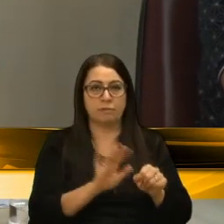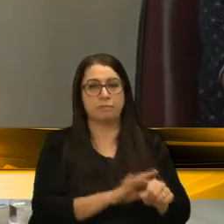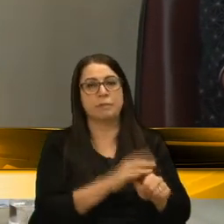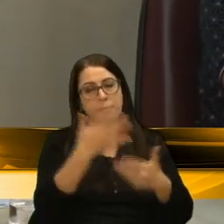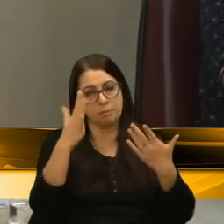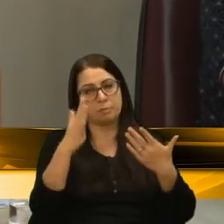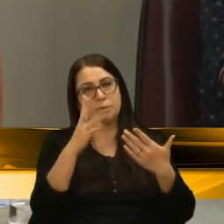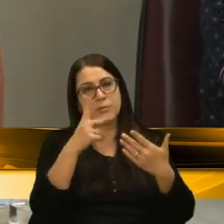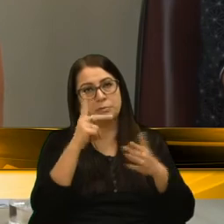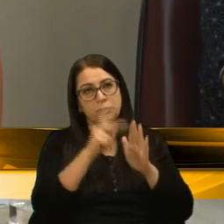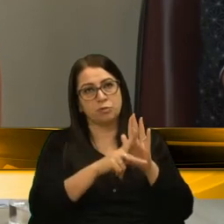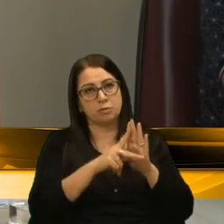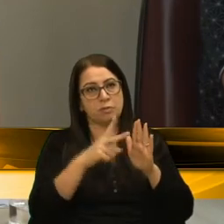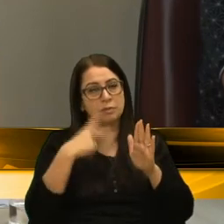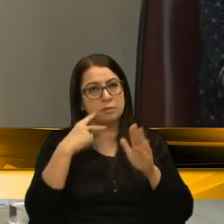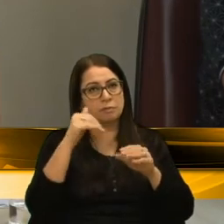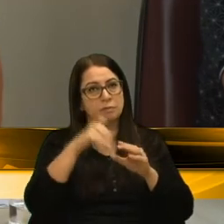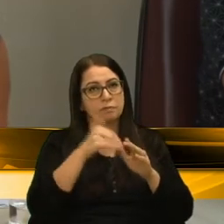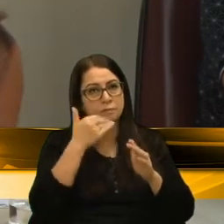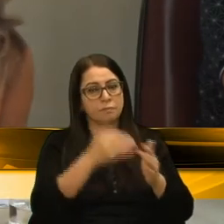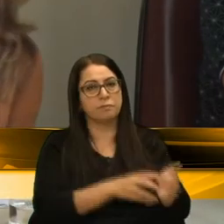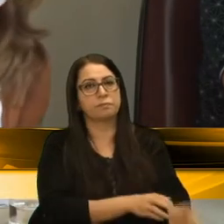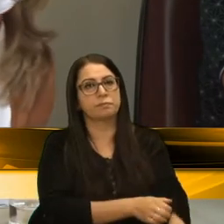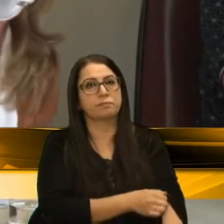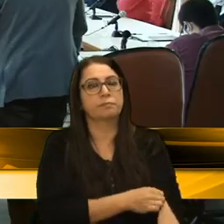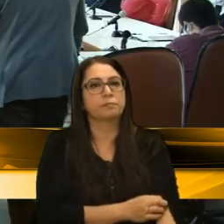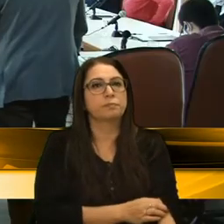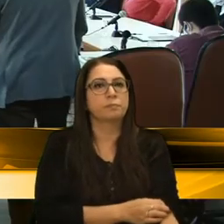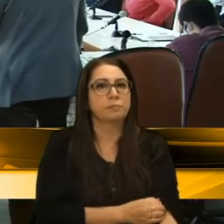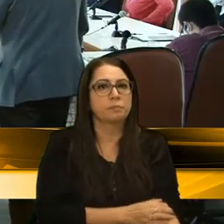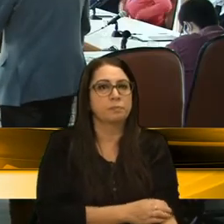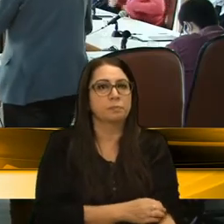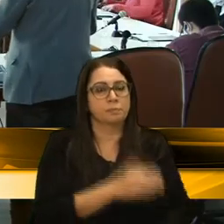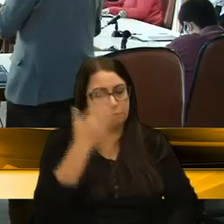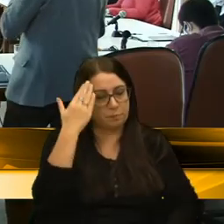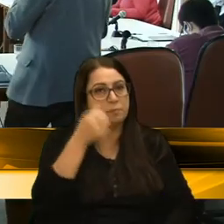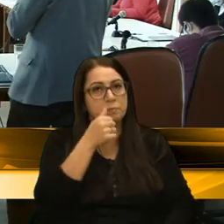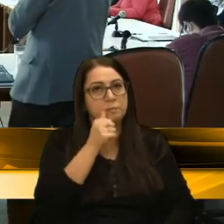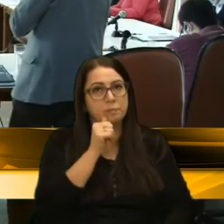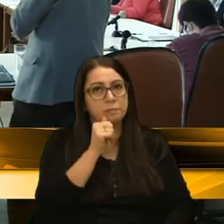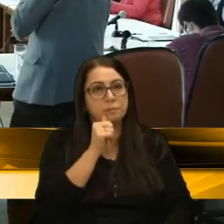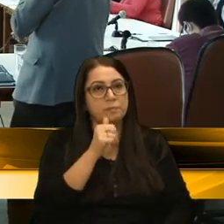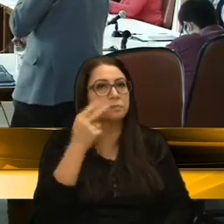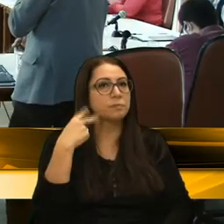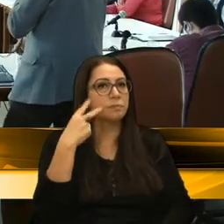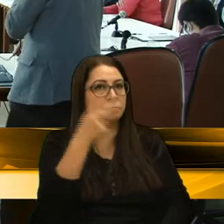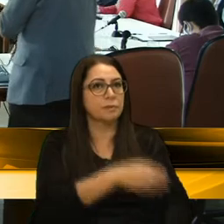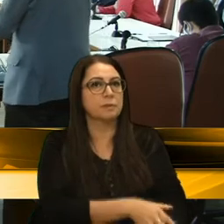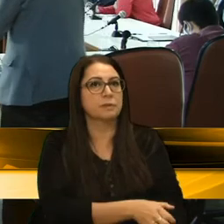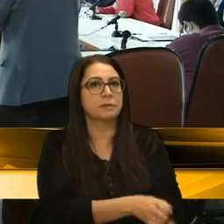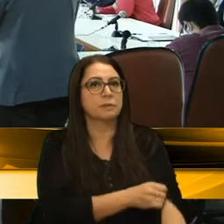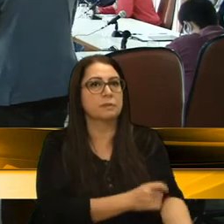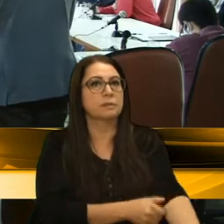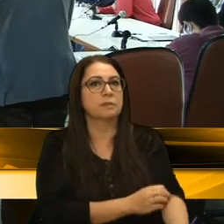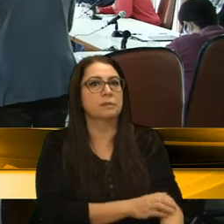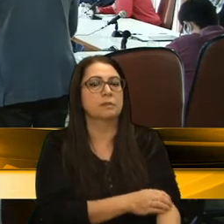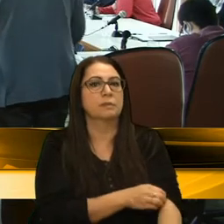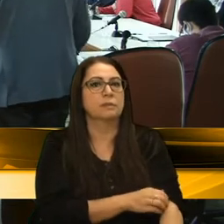Parabéns pelo projeto, vereador, e votarei favorável. Obrigado, vereadora Paula. De imediato, sua parte, vereador